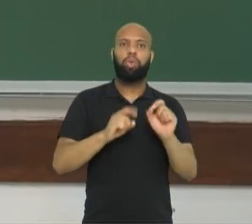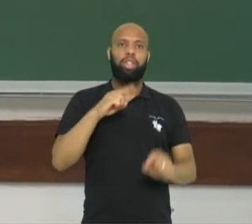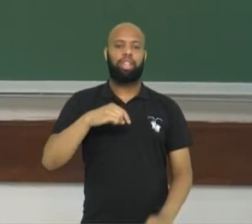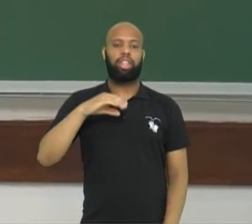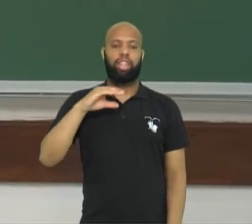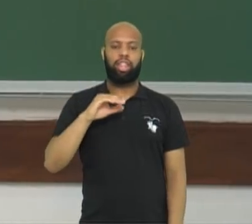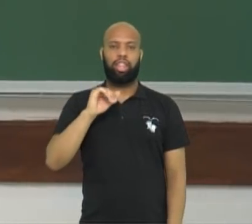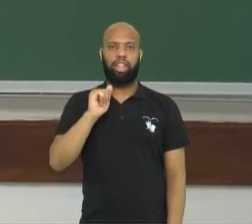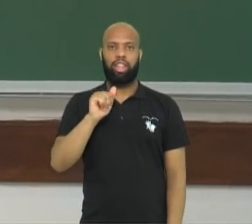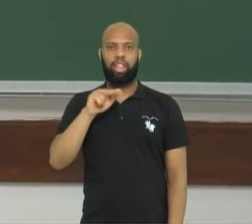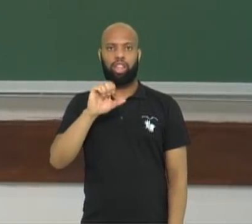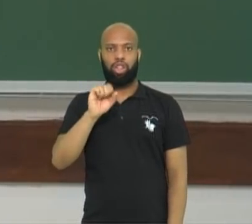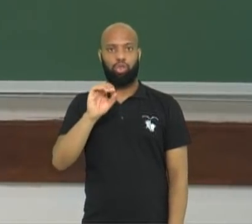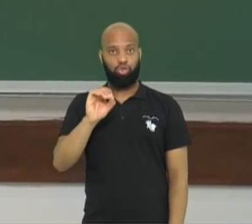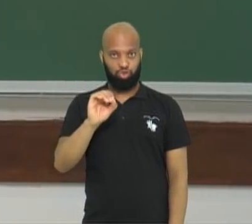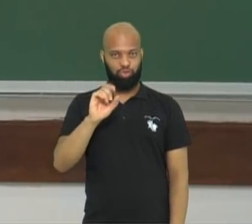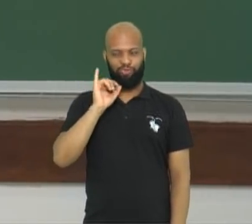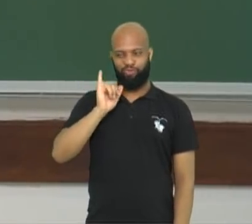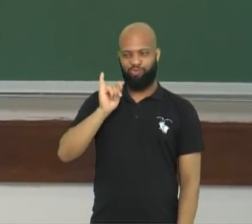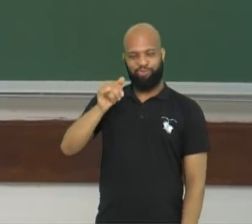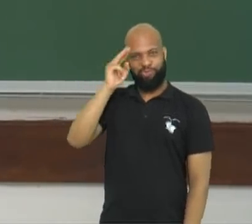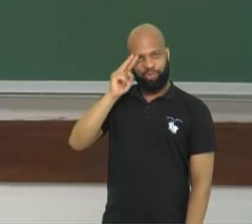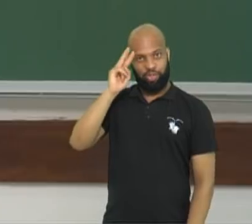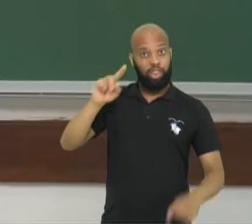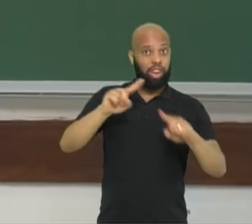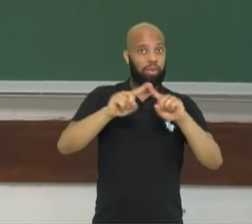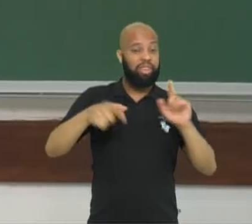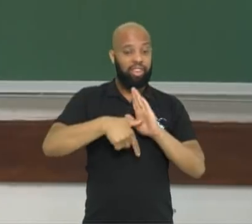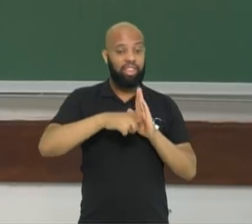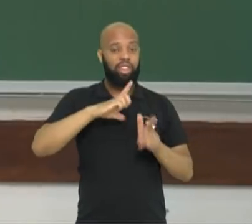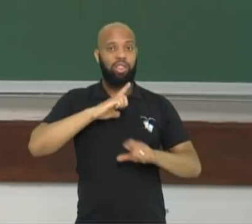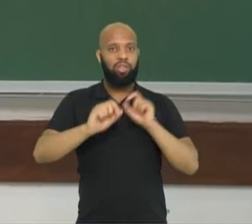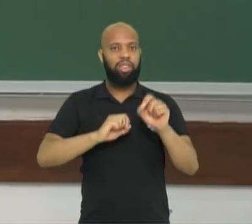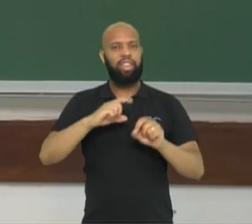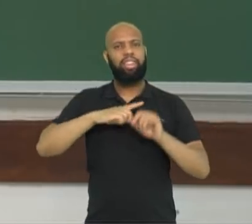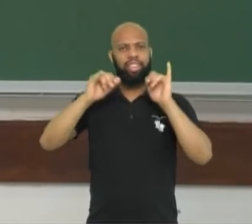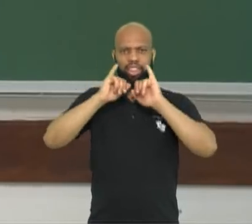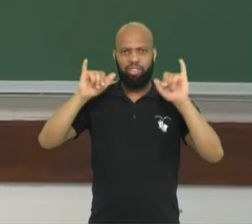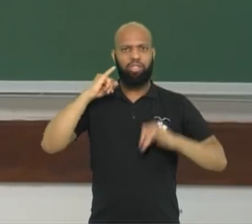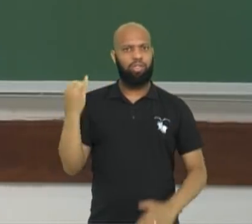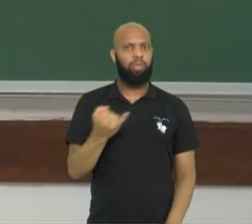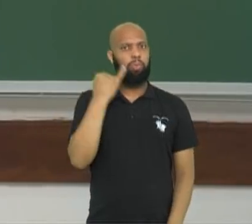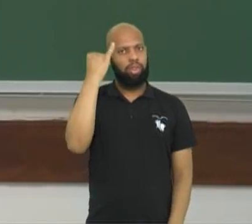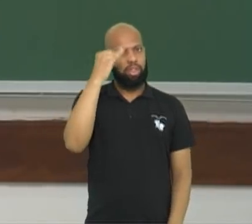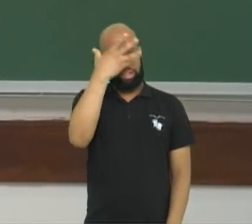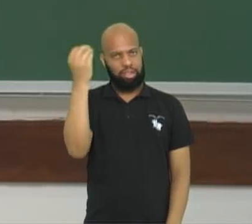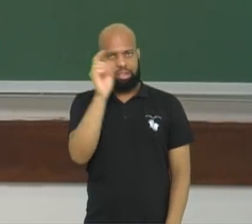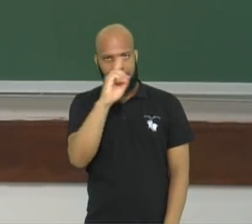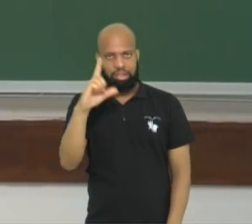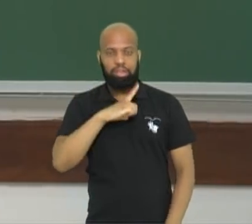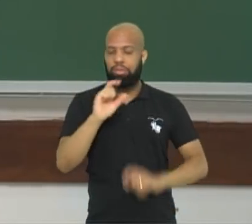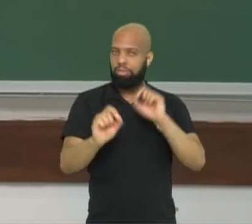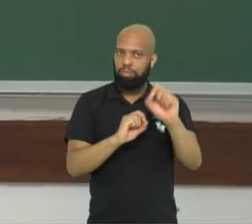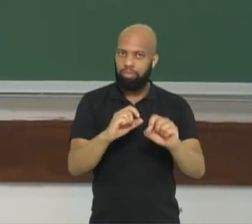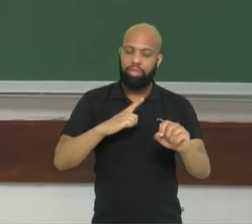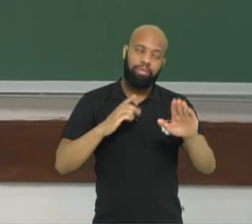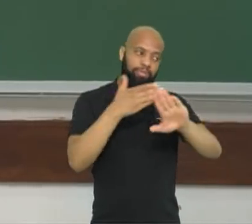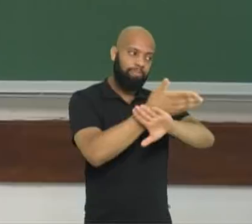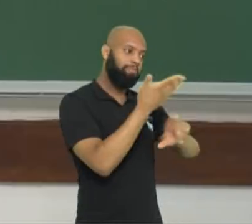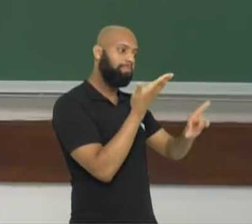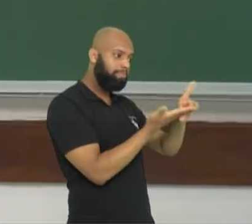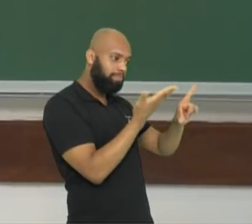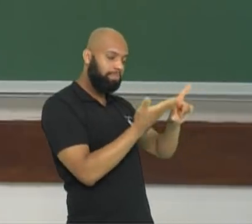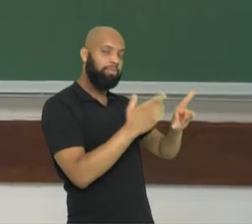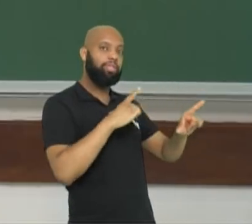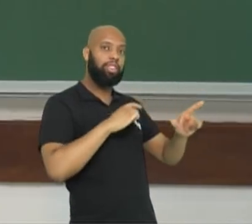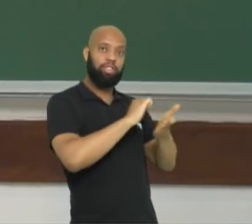causo, certo? Mas antes, você já sabe, aqueles recadinhos, né? Que nós não podemos esquecer, que é acessar o